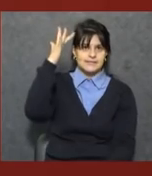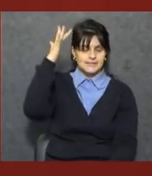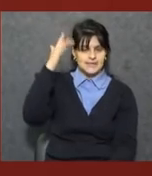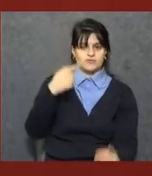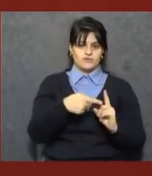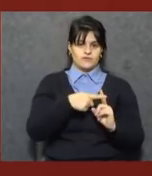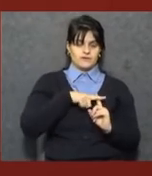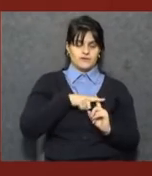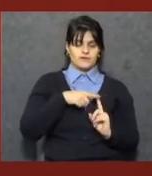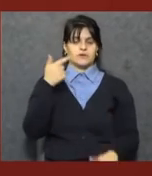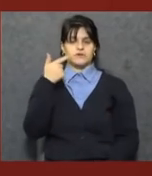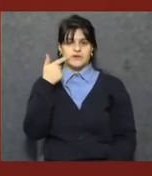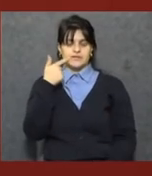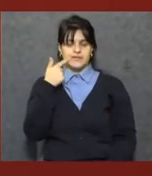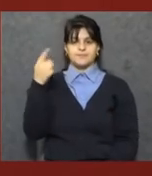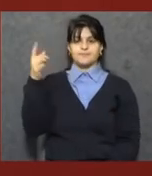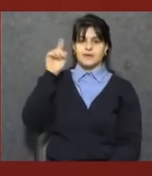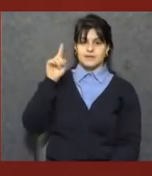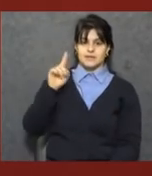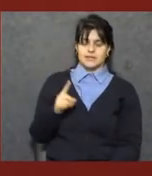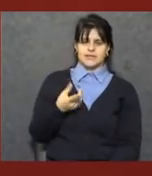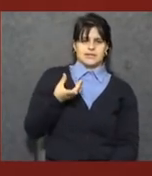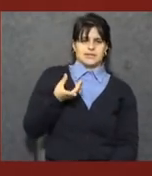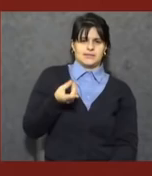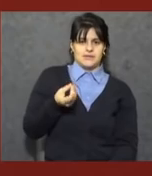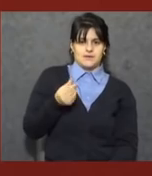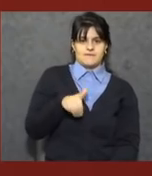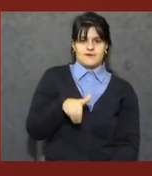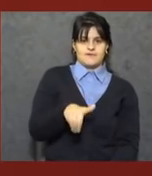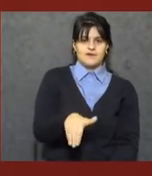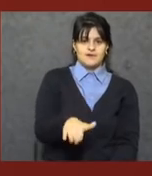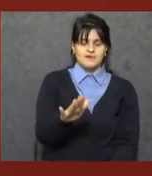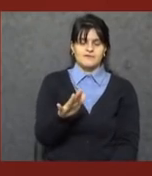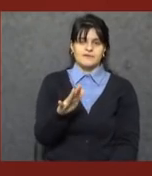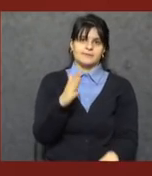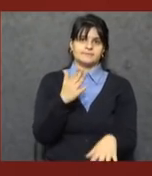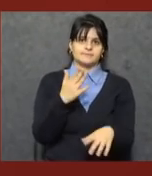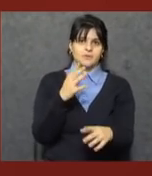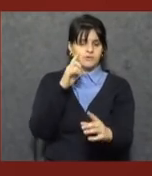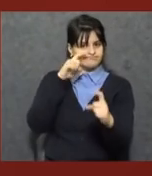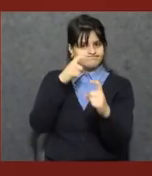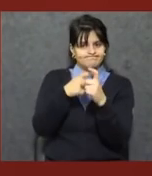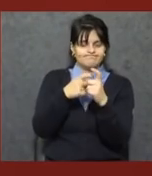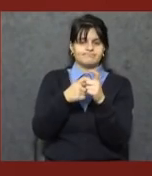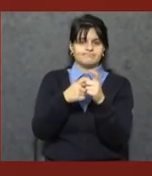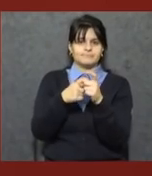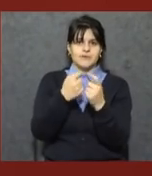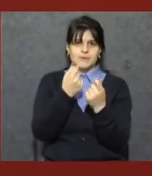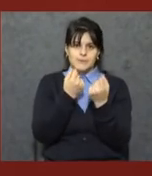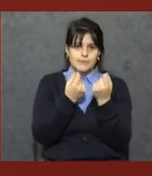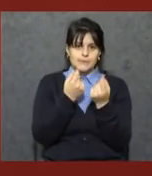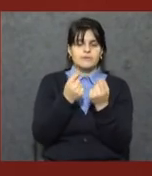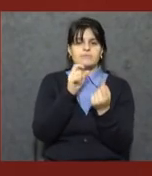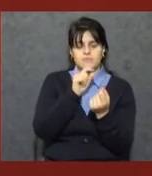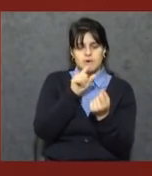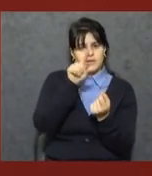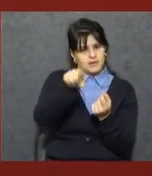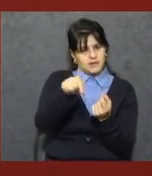dia 19 faremos a Vigília, que podeis também acompanhar com transmissão pelos meios digitais do Santuário,